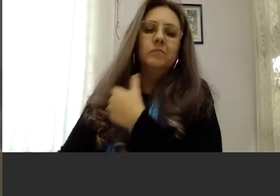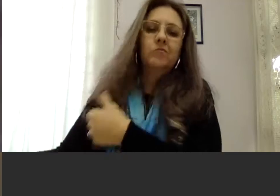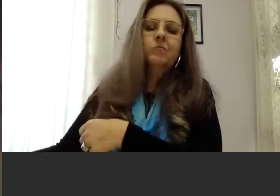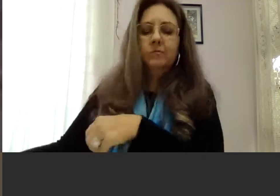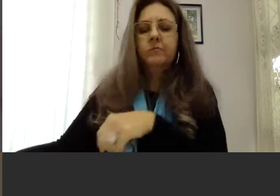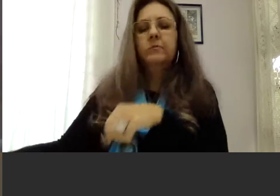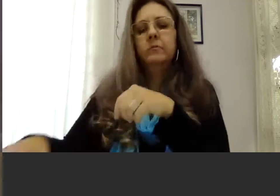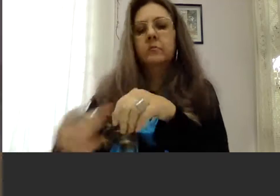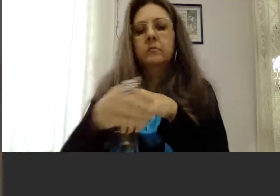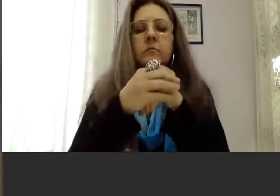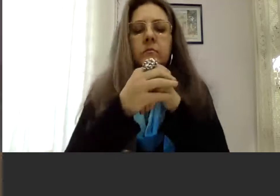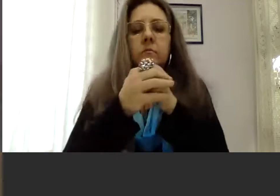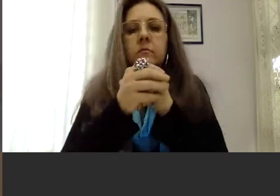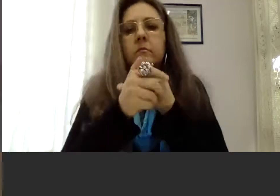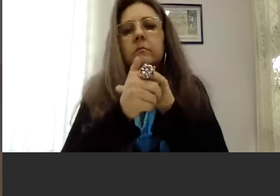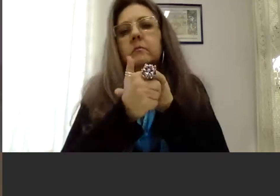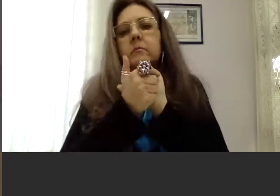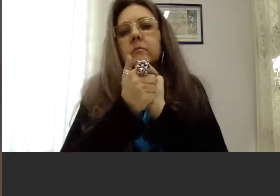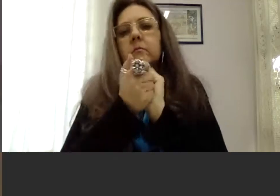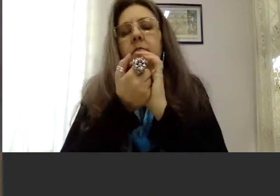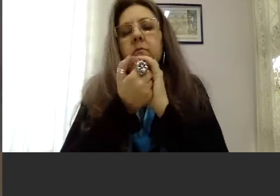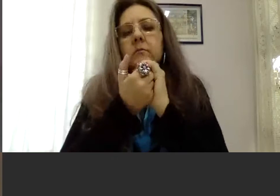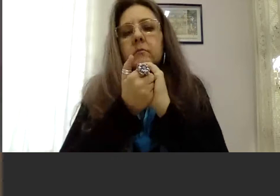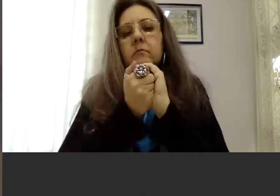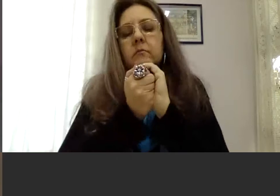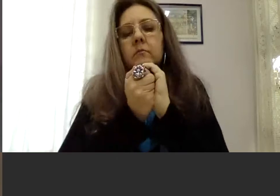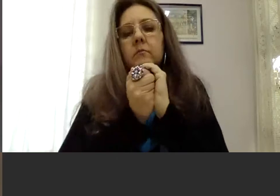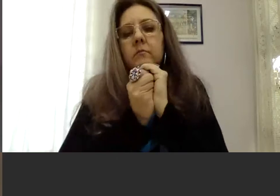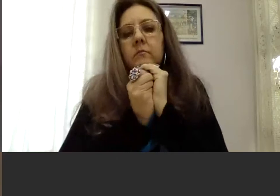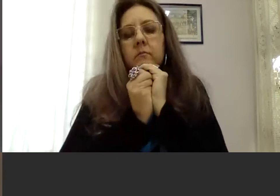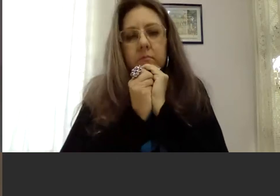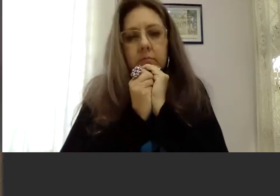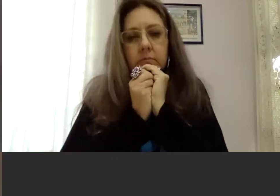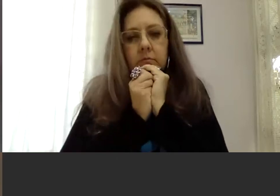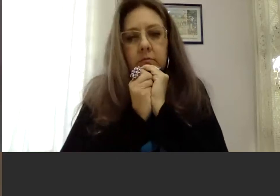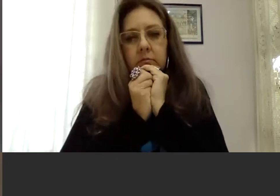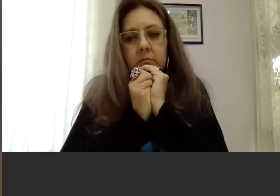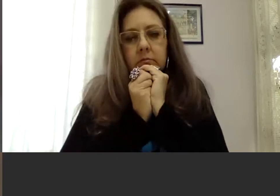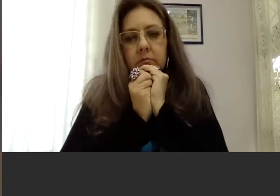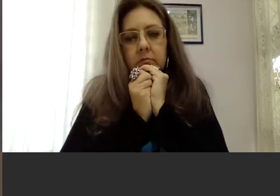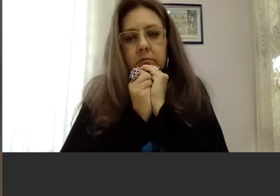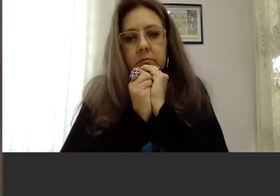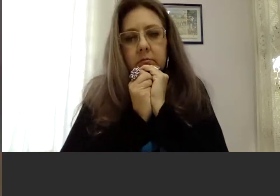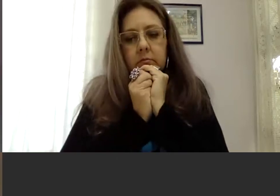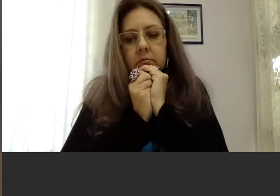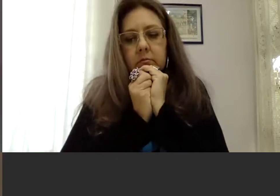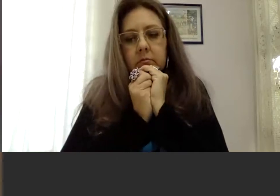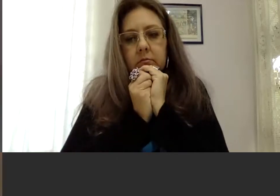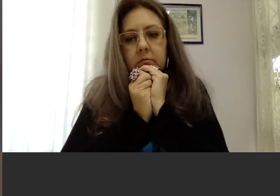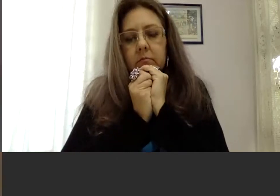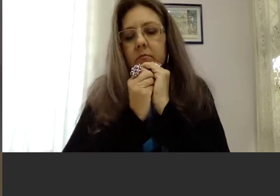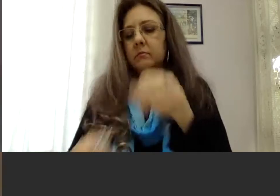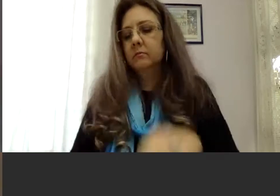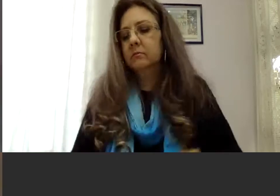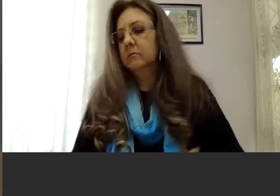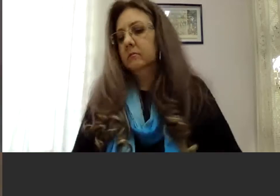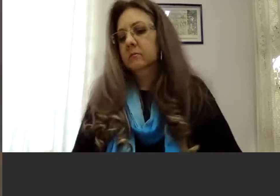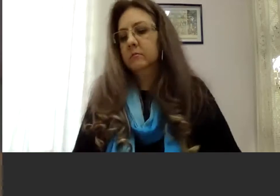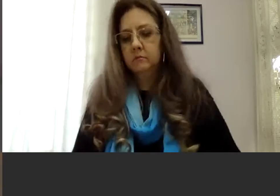será fundamental para a sobrevivência das espécies futuras. Porque, de caso contrário, se continuamos a pensar o humano como único